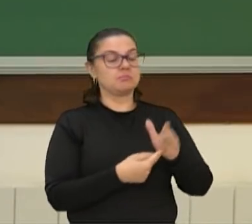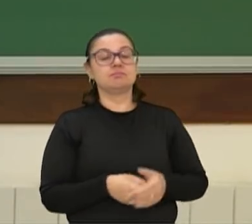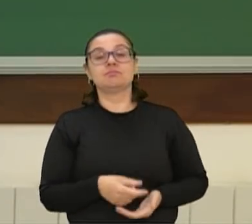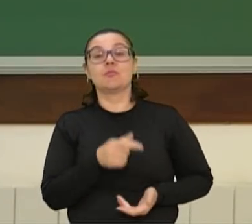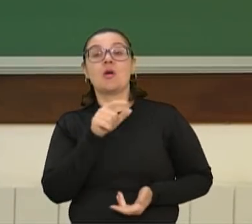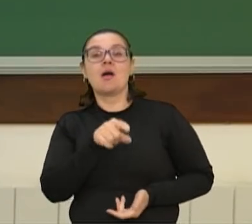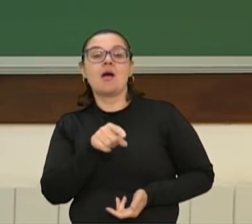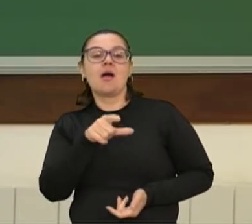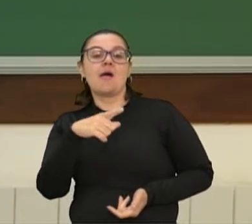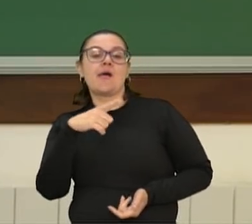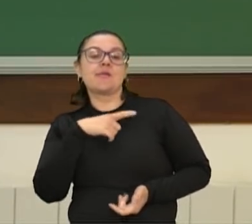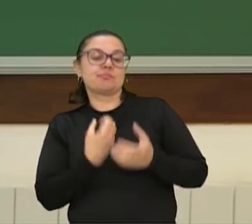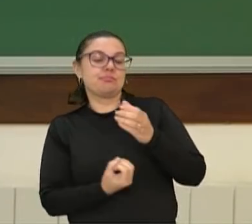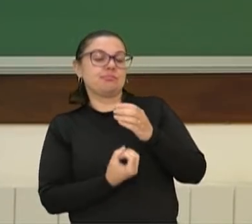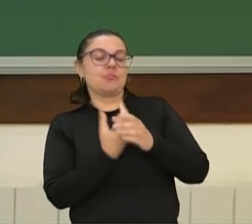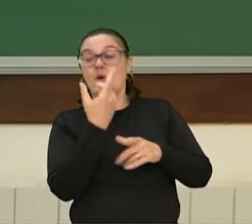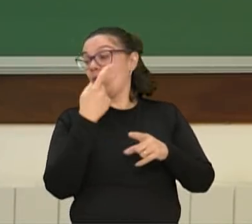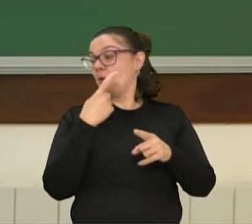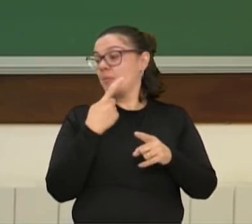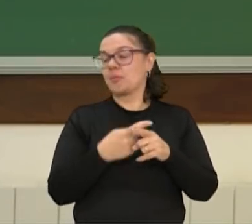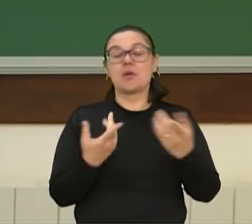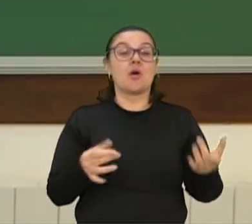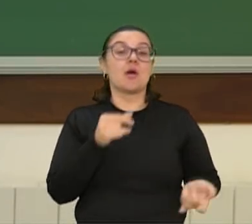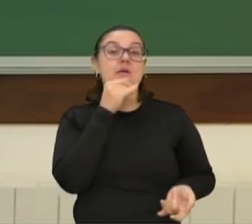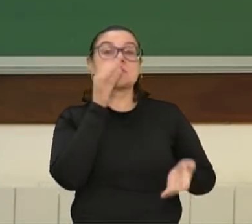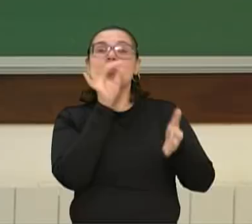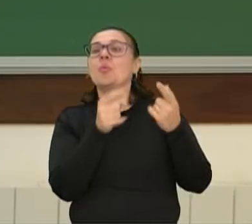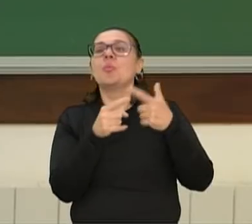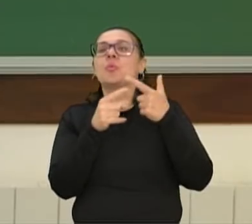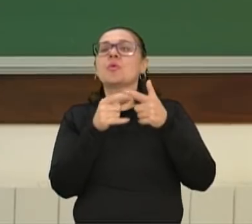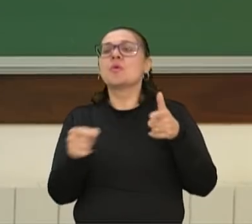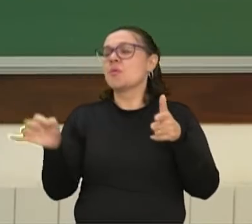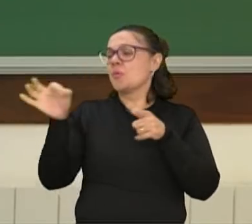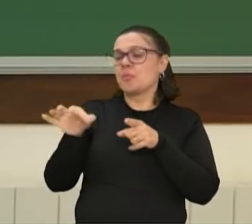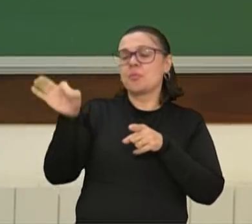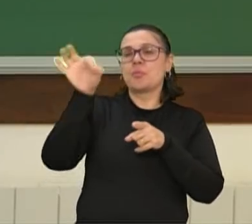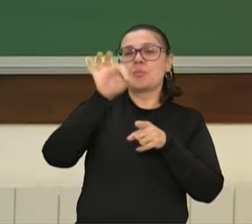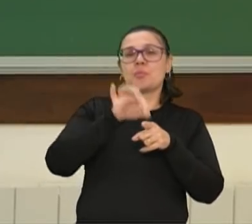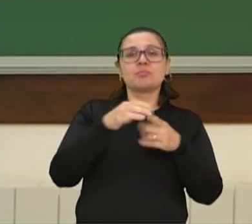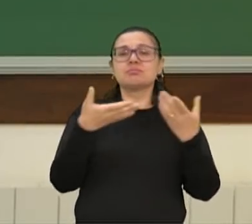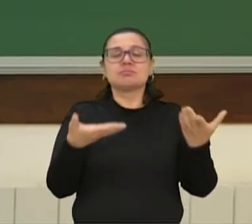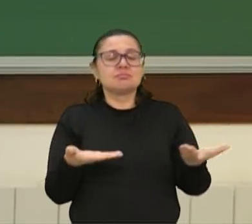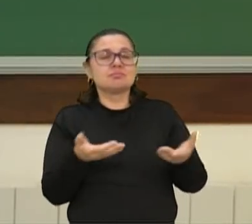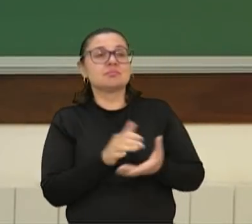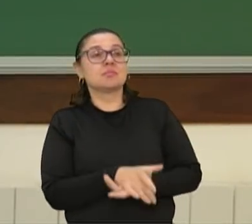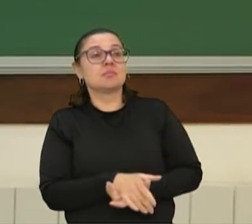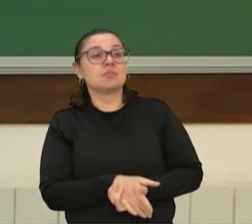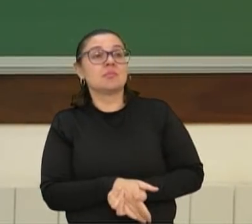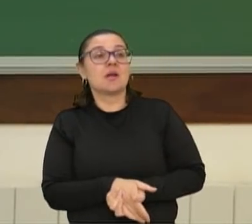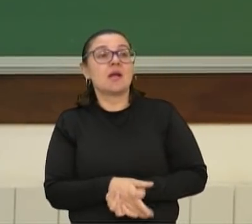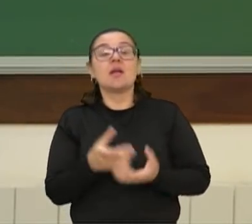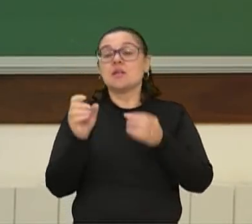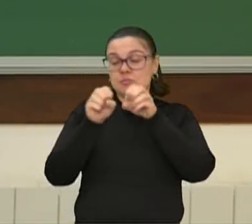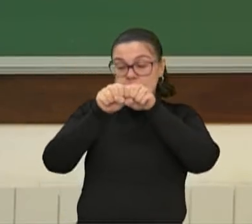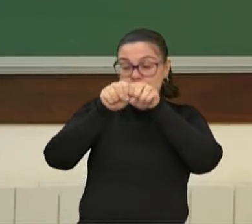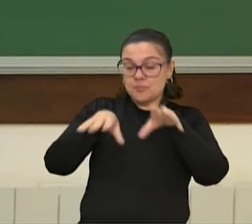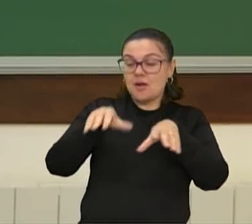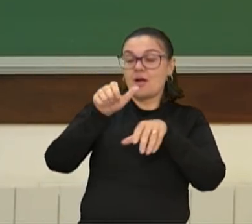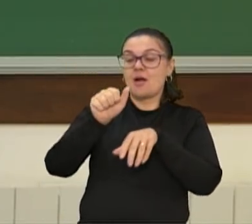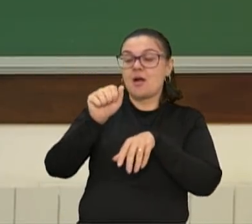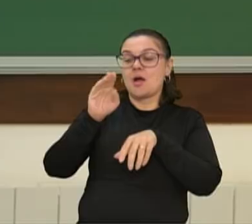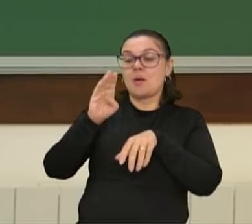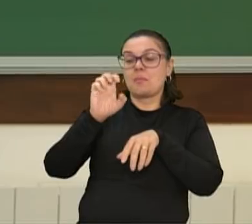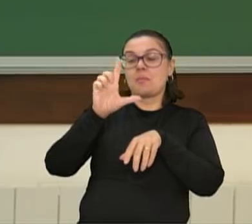não existe por existir, desde pequenas coisas, uma abelha. Para que existe uma abelha? A abelha tem a função dela